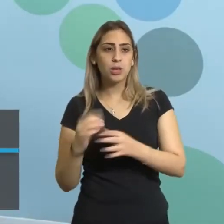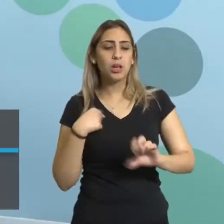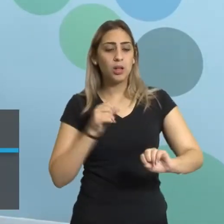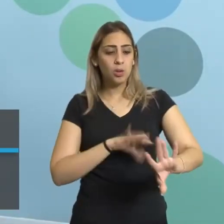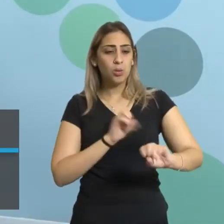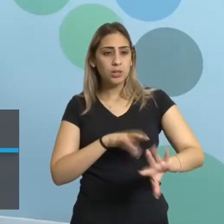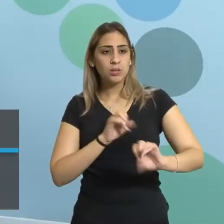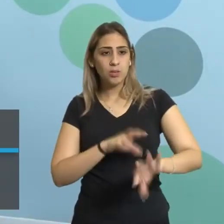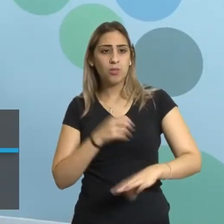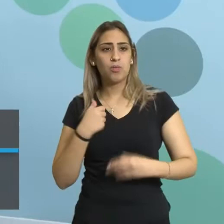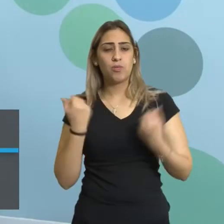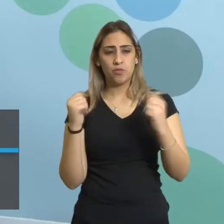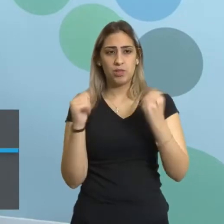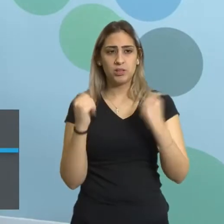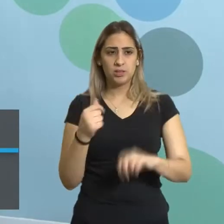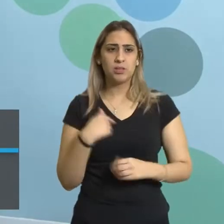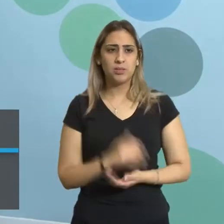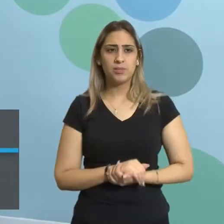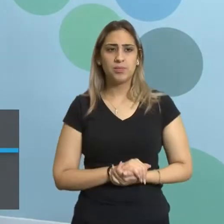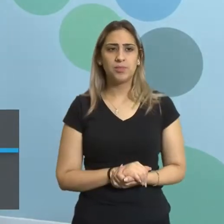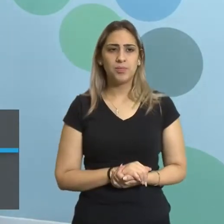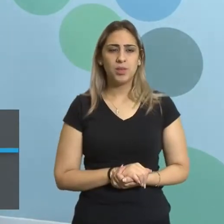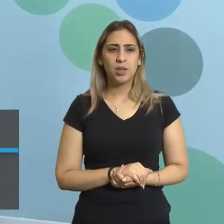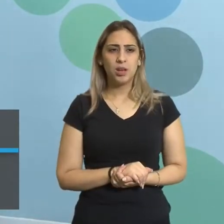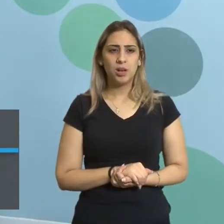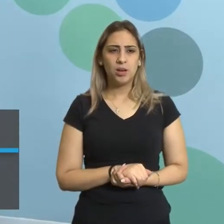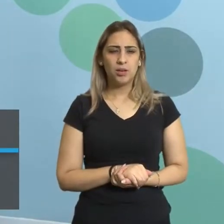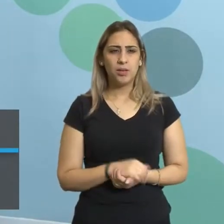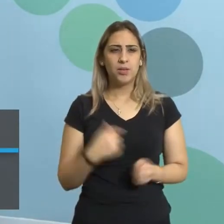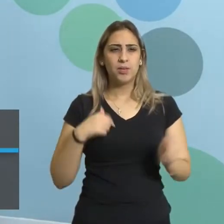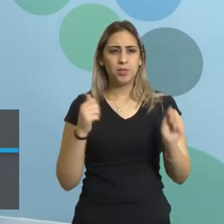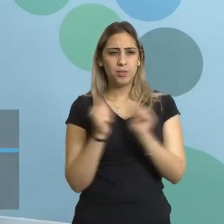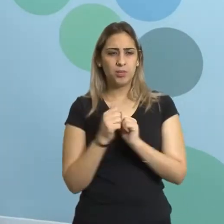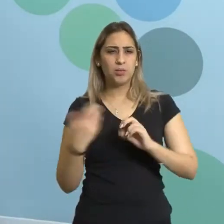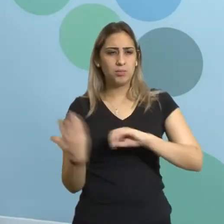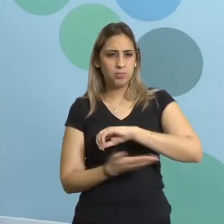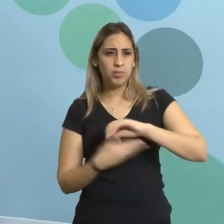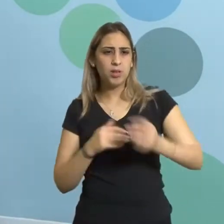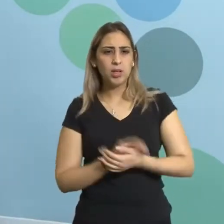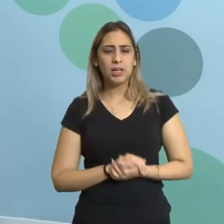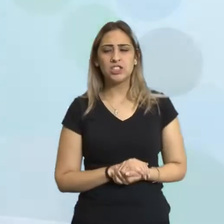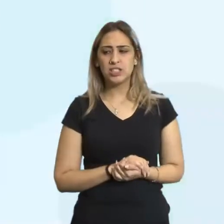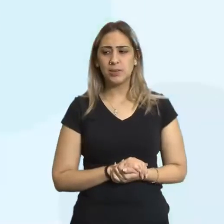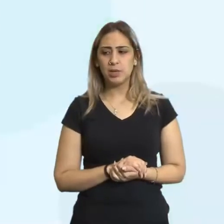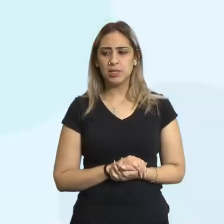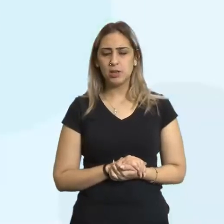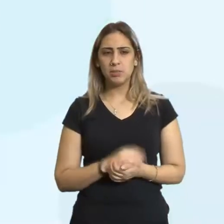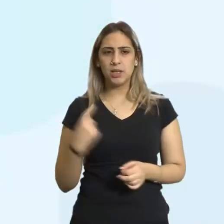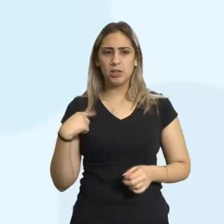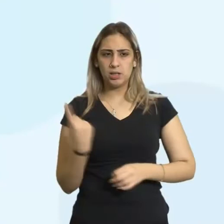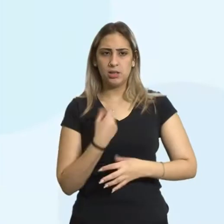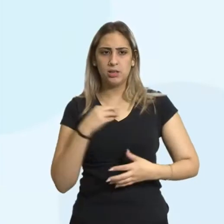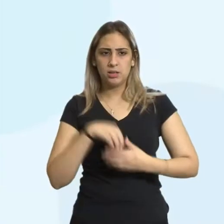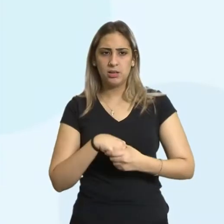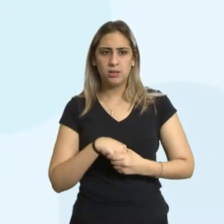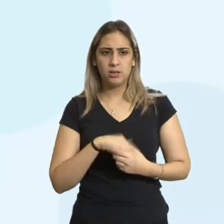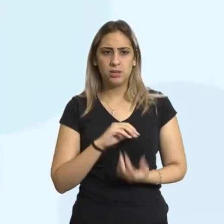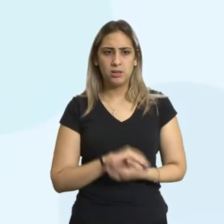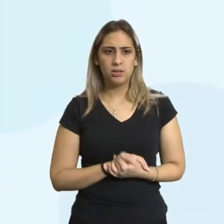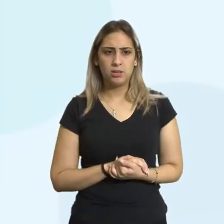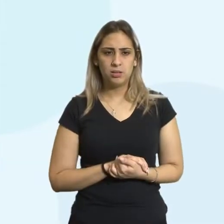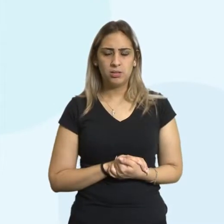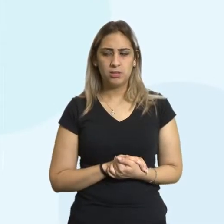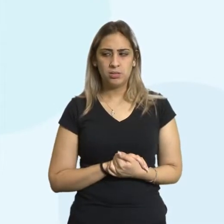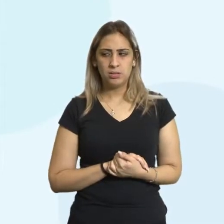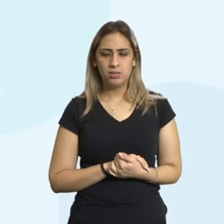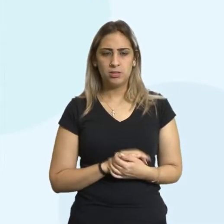a educação física Mais especificamente componente curricular de educação física com e ciências humanas né como que a gente consegue fazer aí esse paralelo Talvez